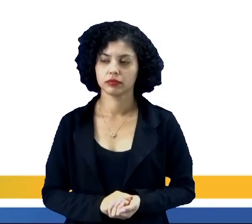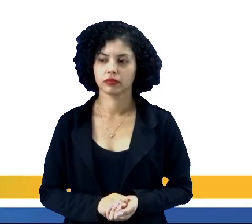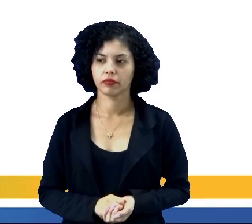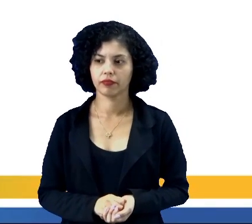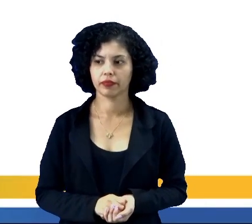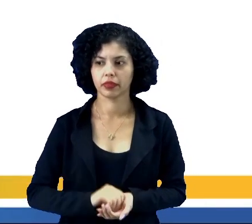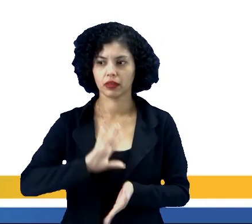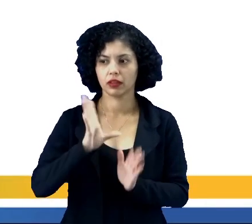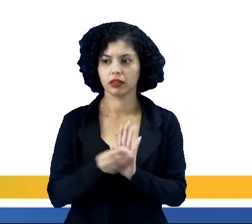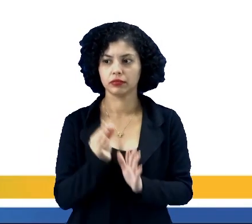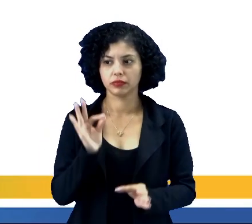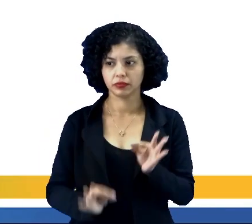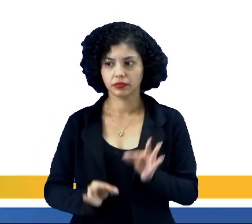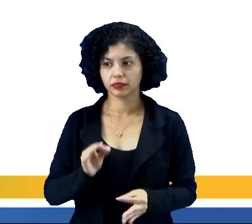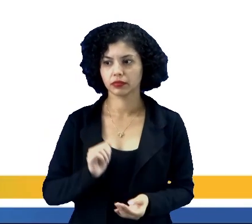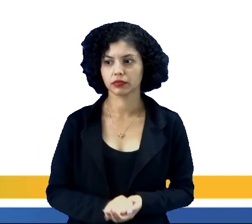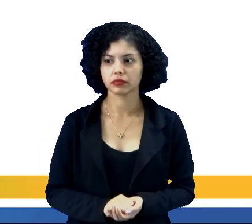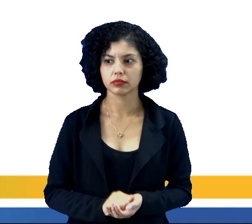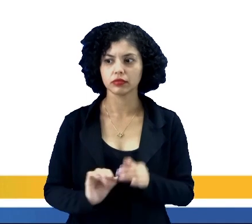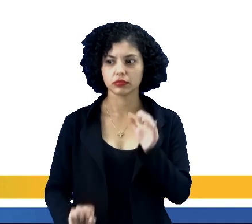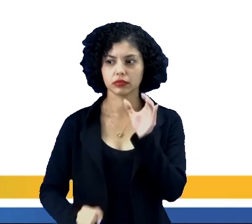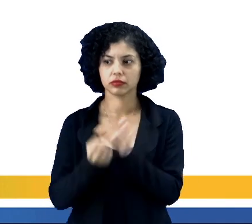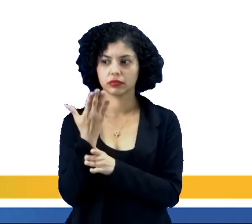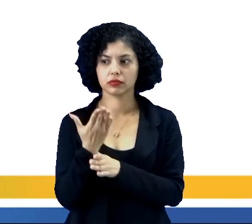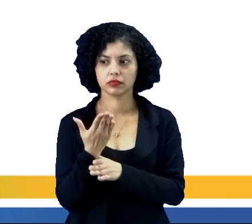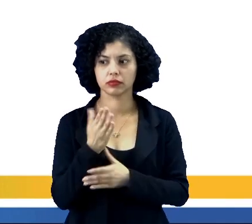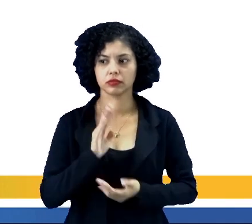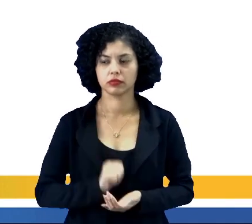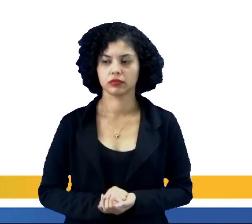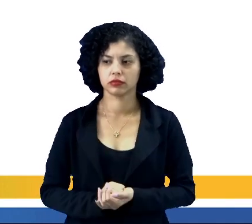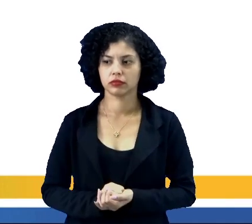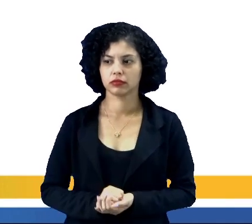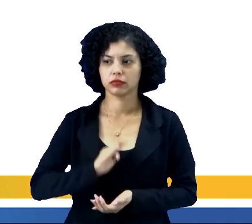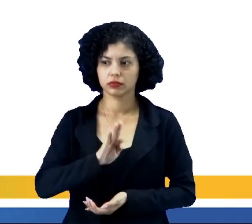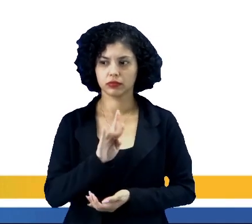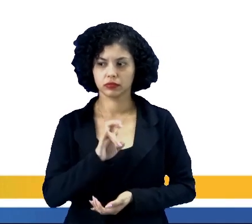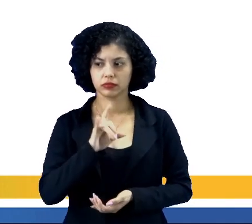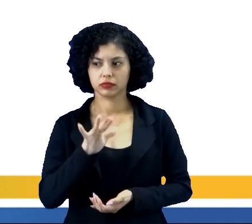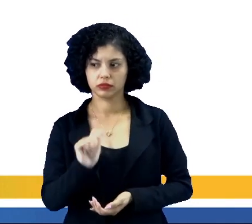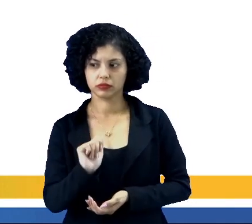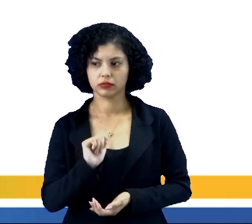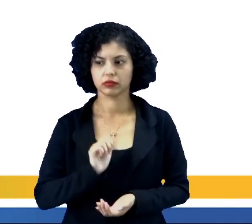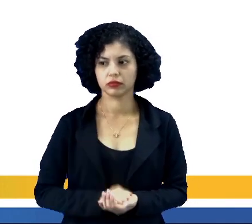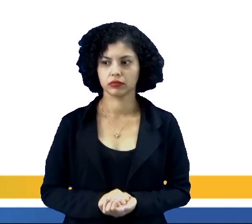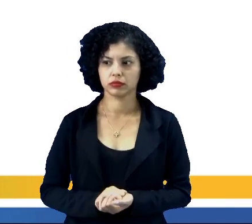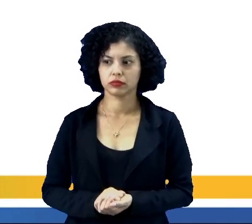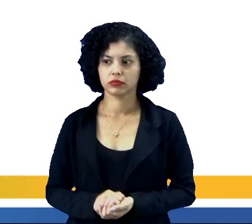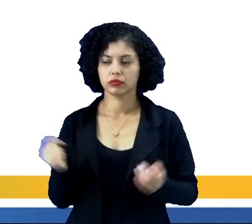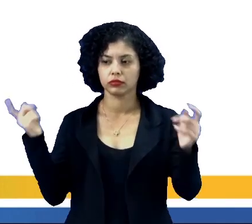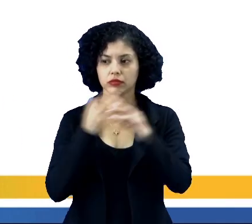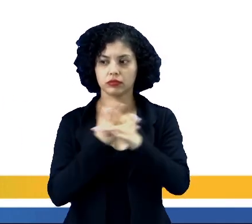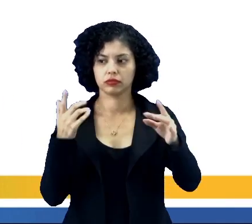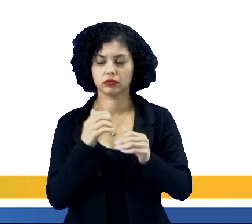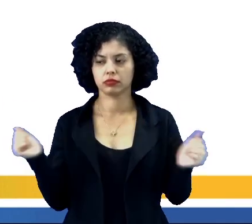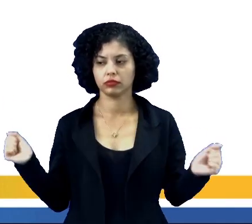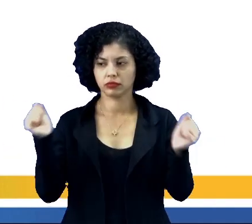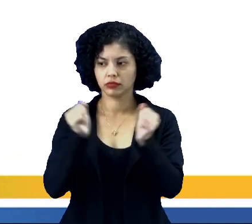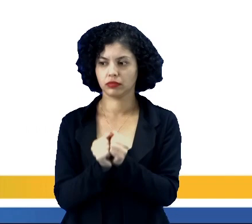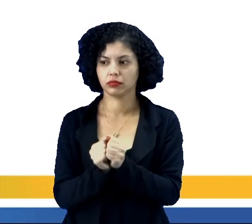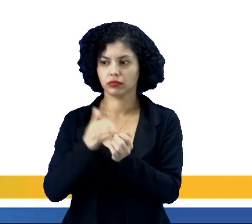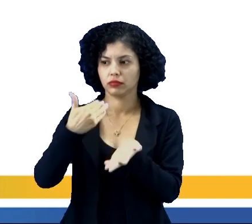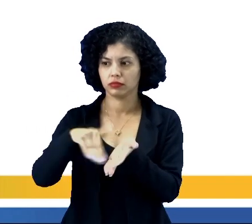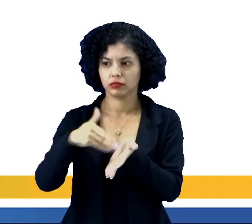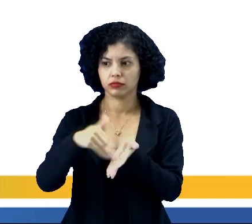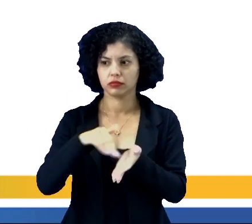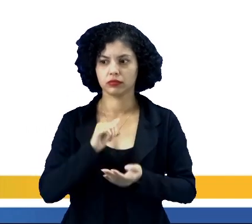avançar? Aplicação da justiça, criação de uma burocracia, centralização e